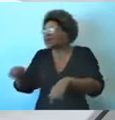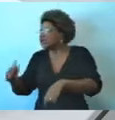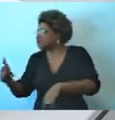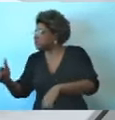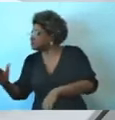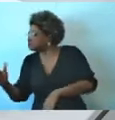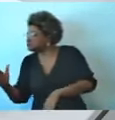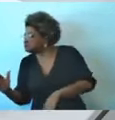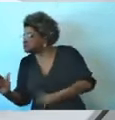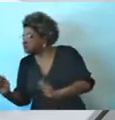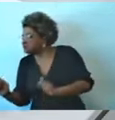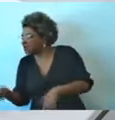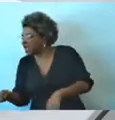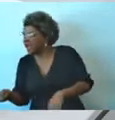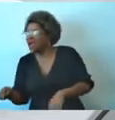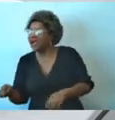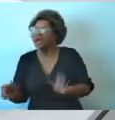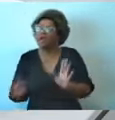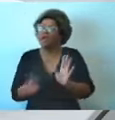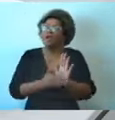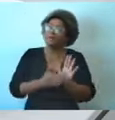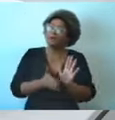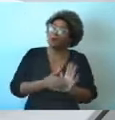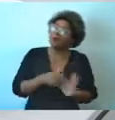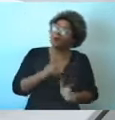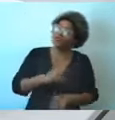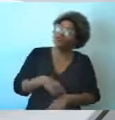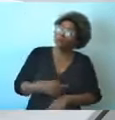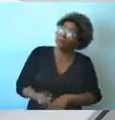gente ter pelo menos algum projeto pronto